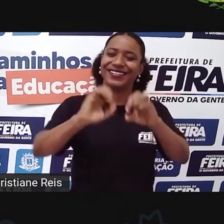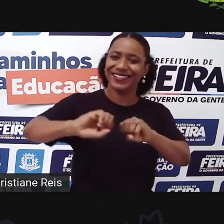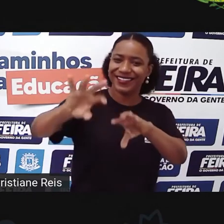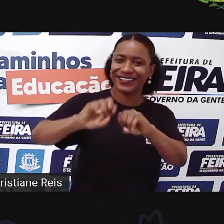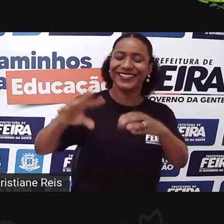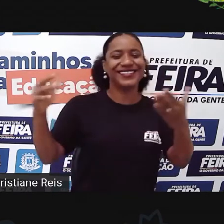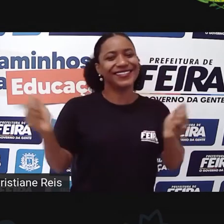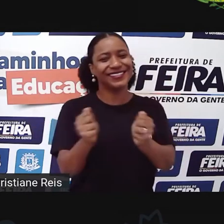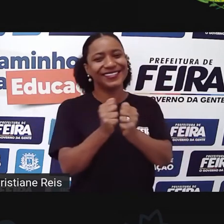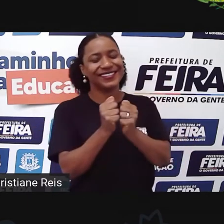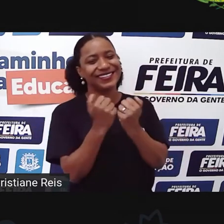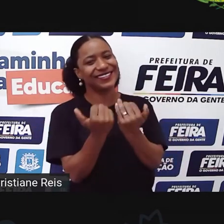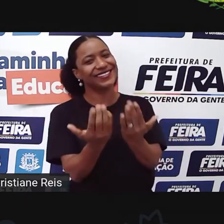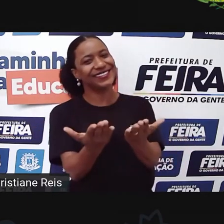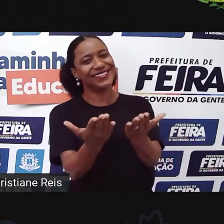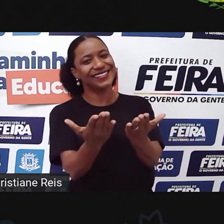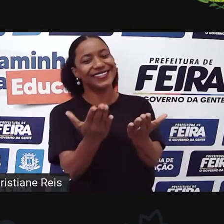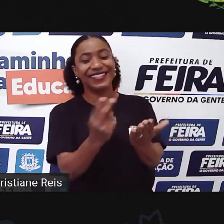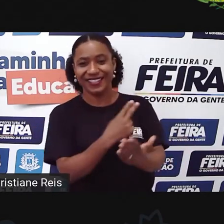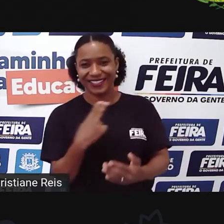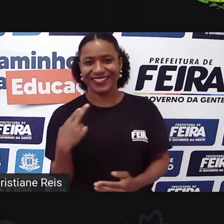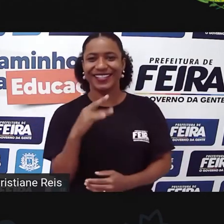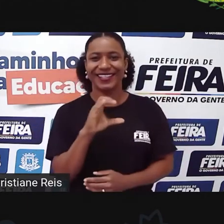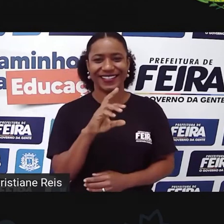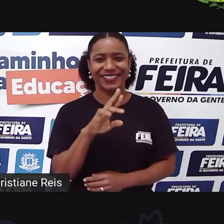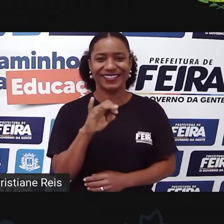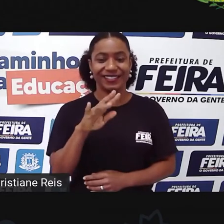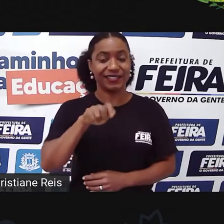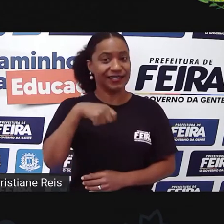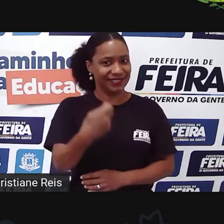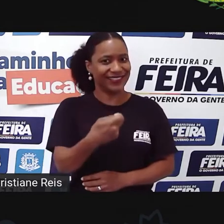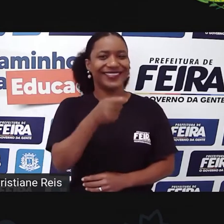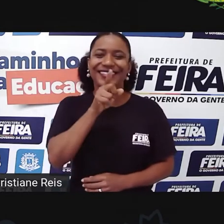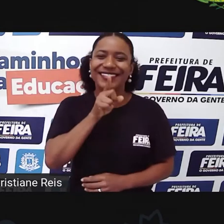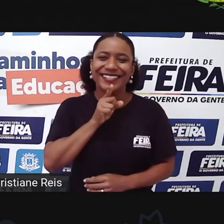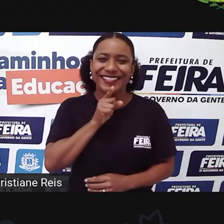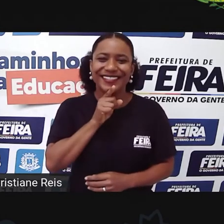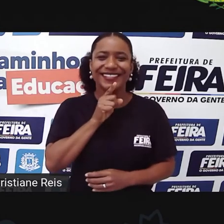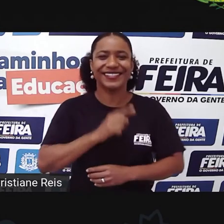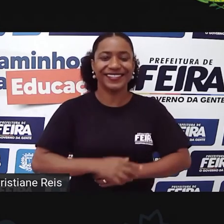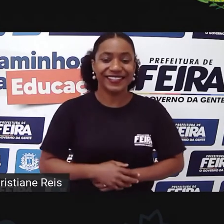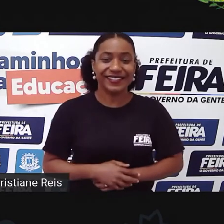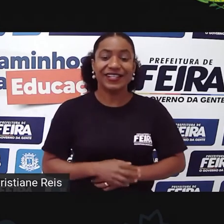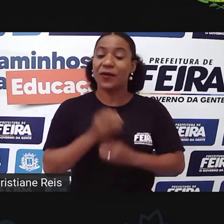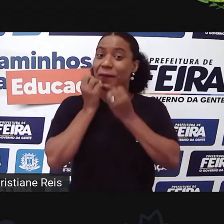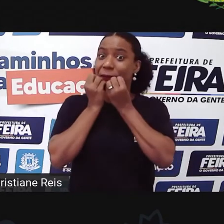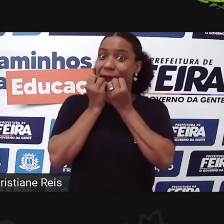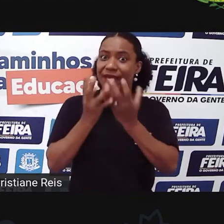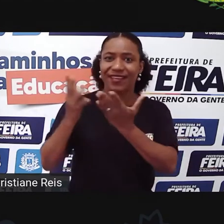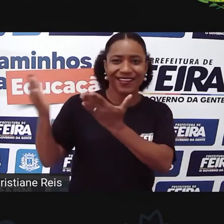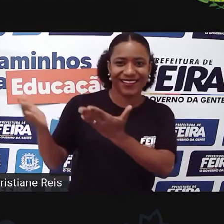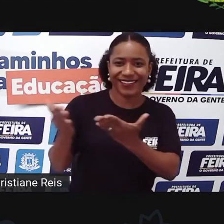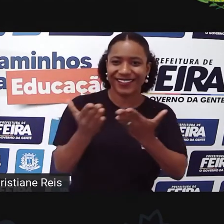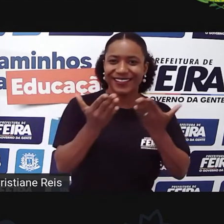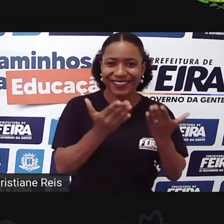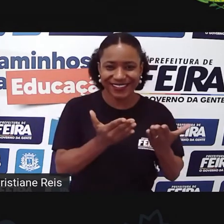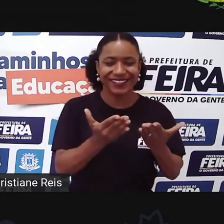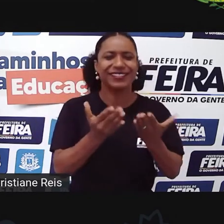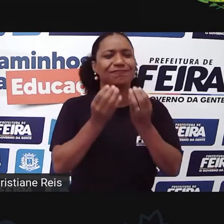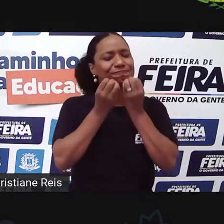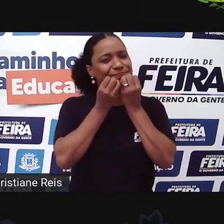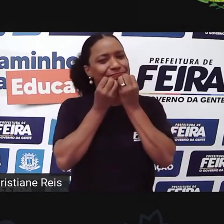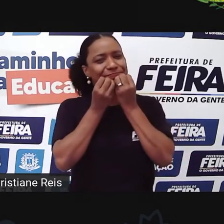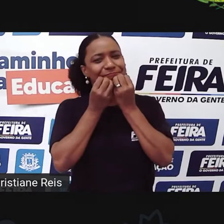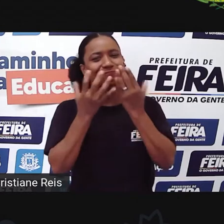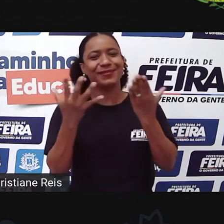bem acompanhada na presença de Cristiane, né? Então, sejam bem-vindos à nossa aula de hoje. Hoje, né,